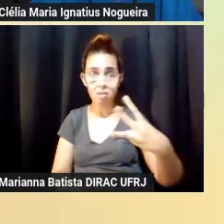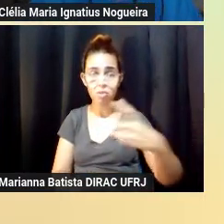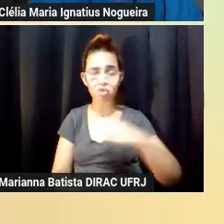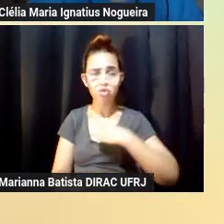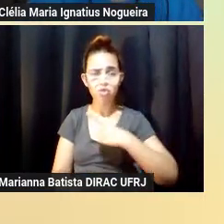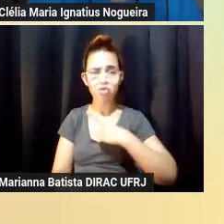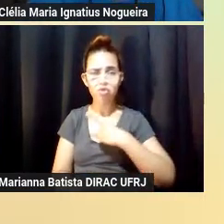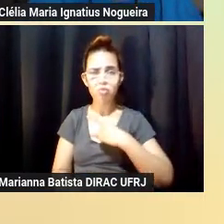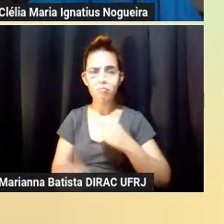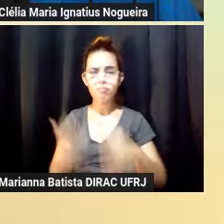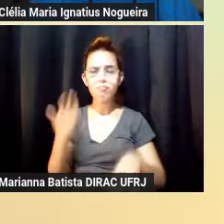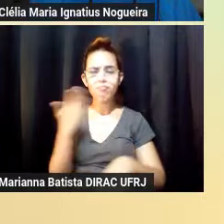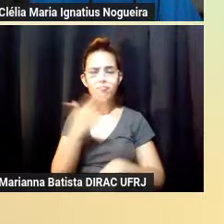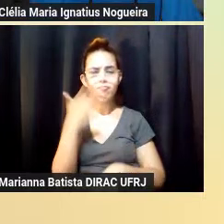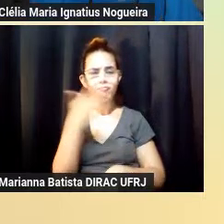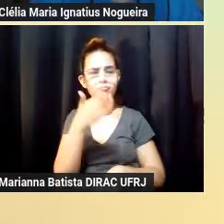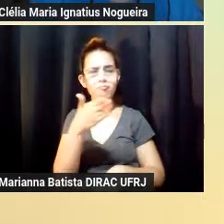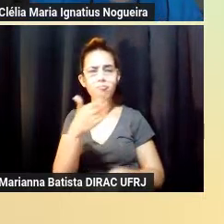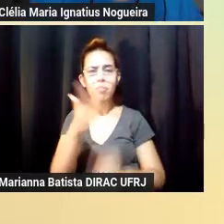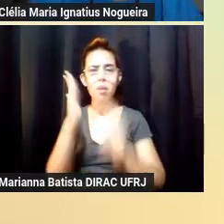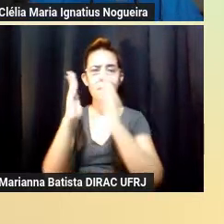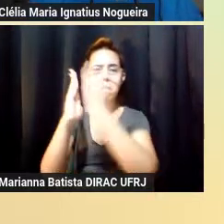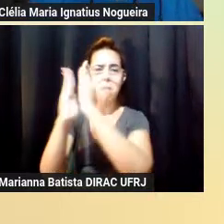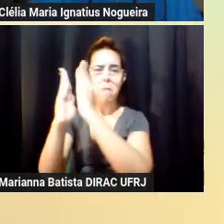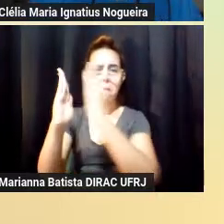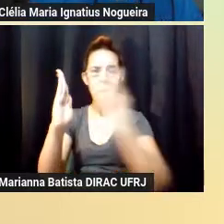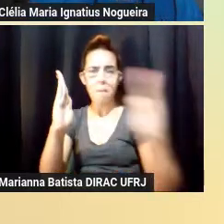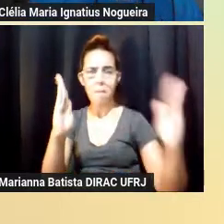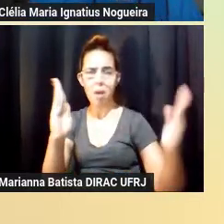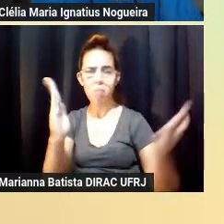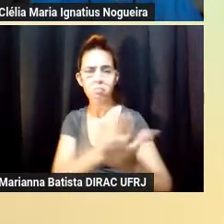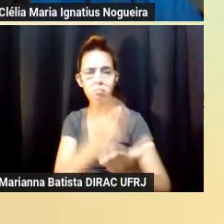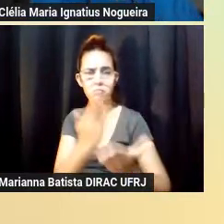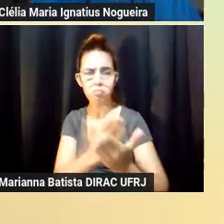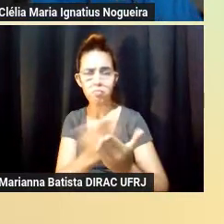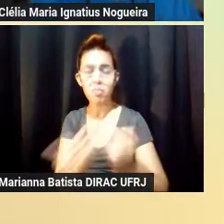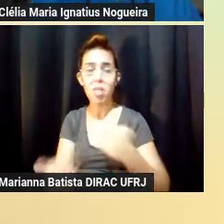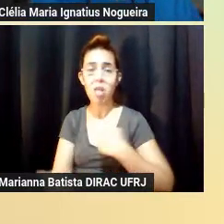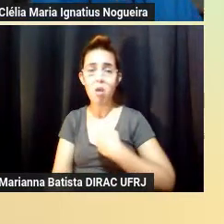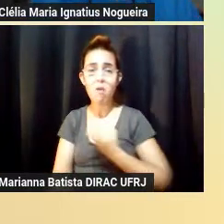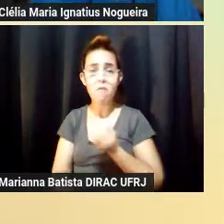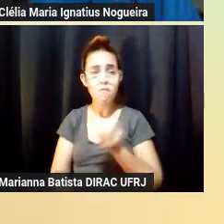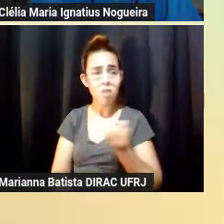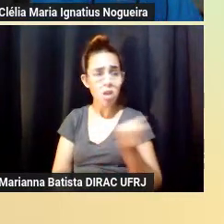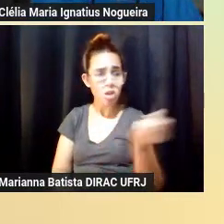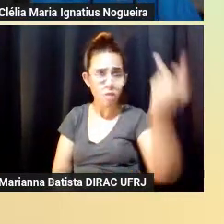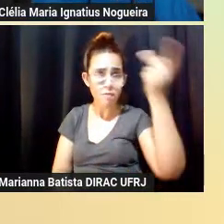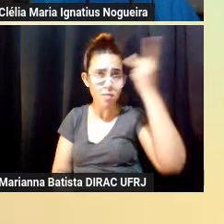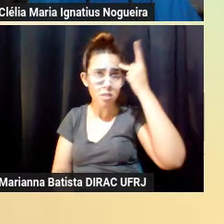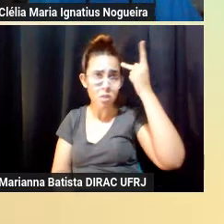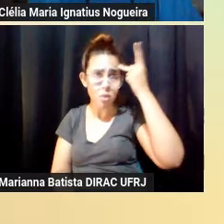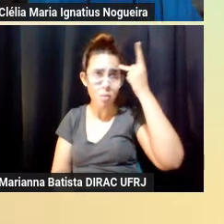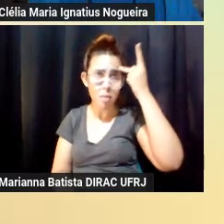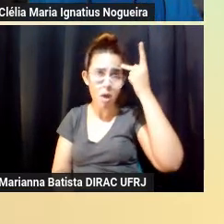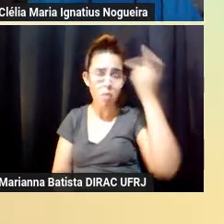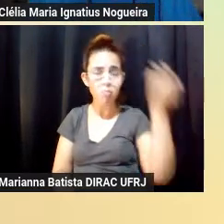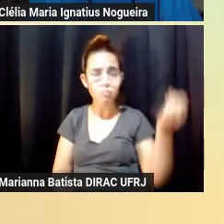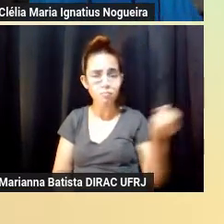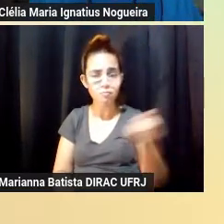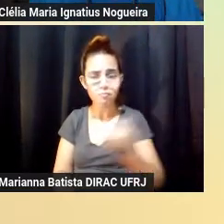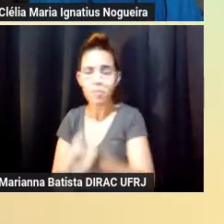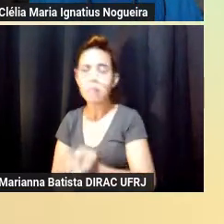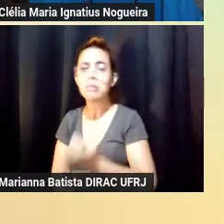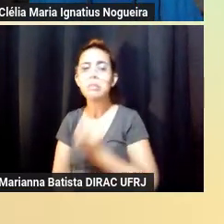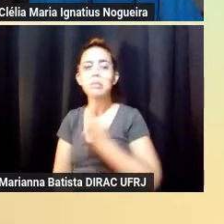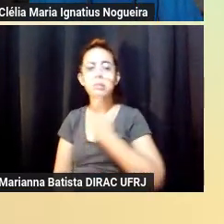congressos, procurei especialistas, e eu viajava, ia para São Paulo, na biblioteca da USP, para Campinas e tal, e procurando